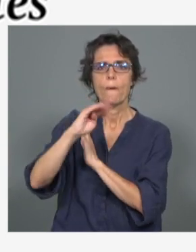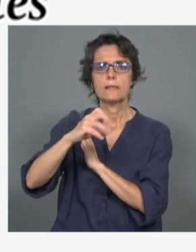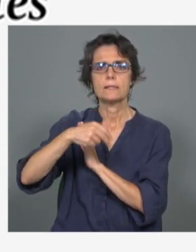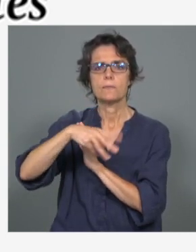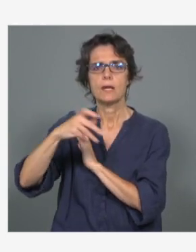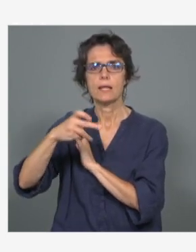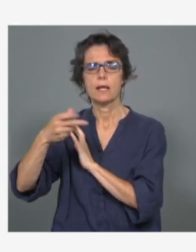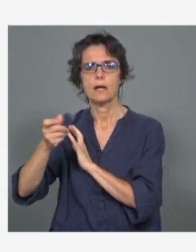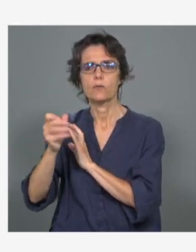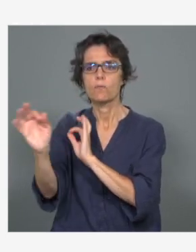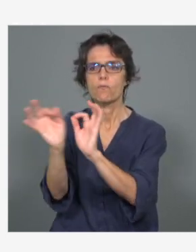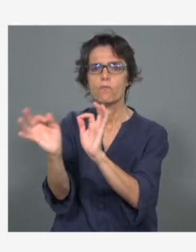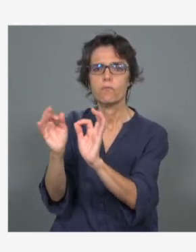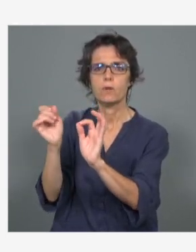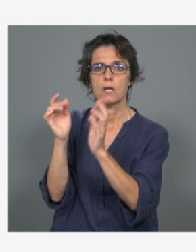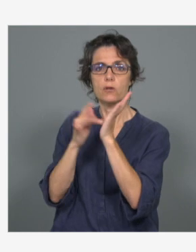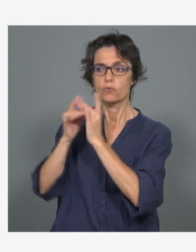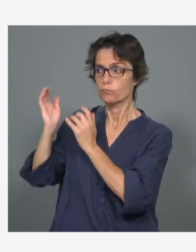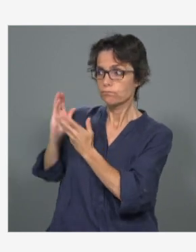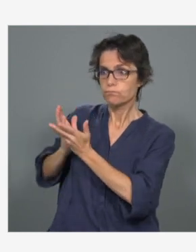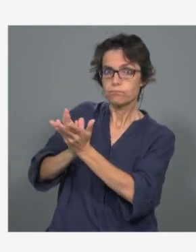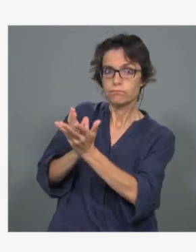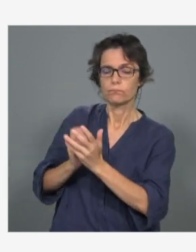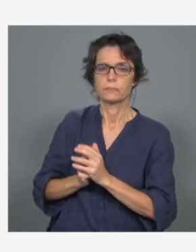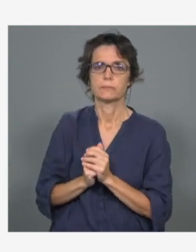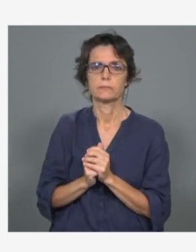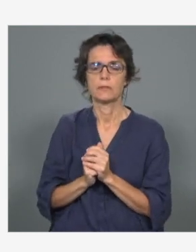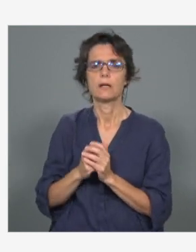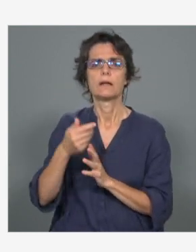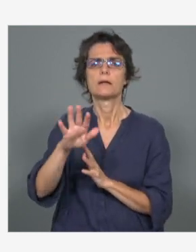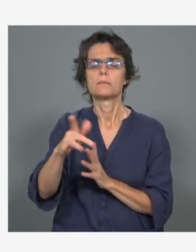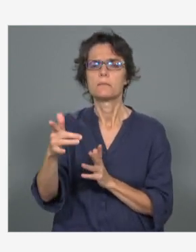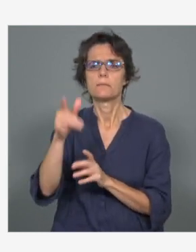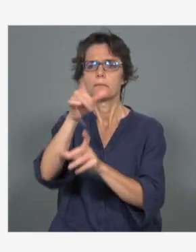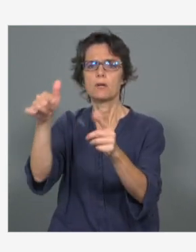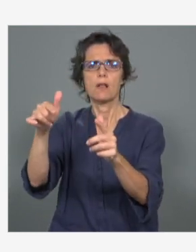fim de lhe prepararem hospedagem. Mas aquela gente não o quis